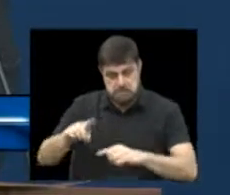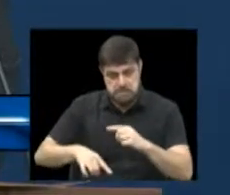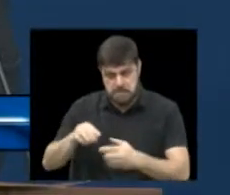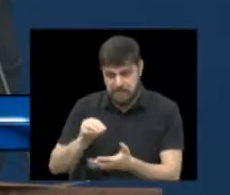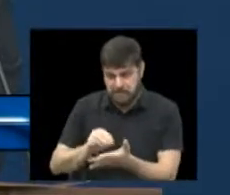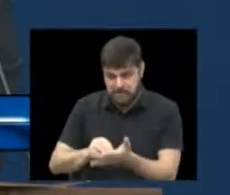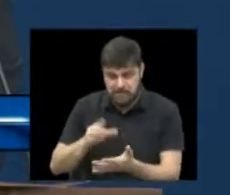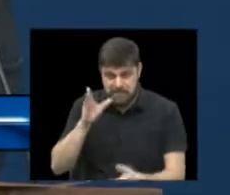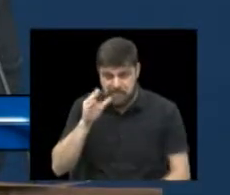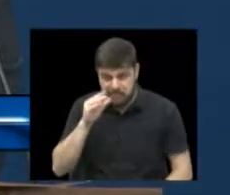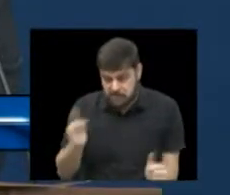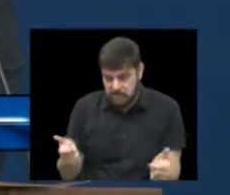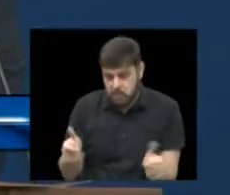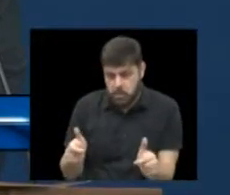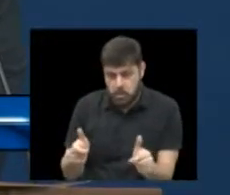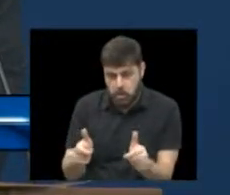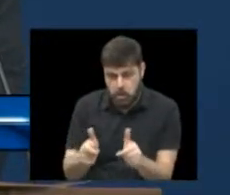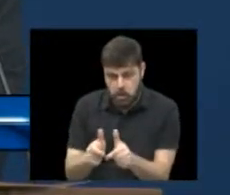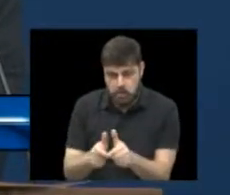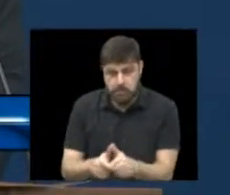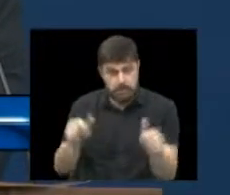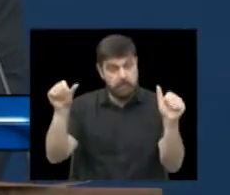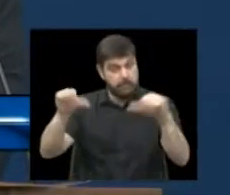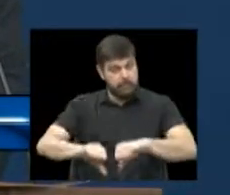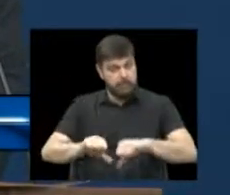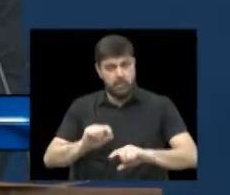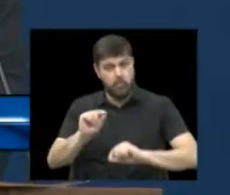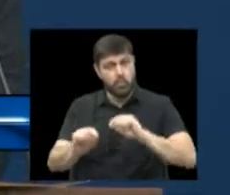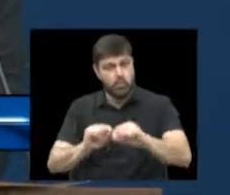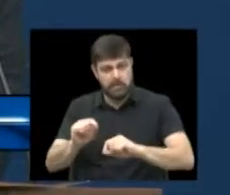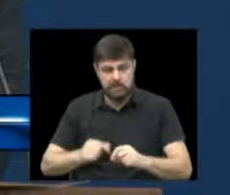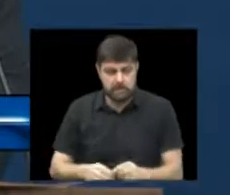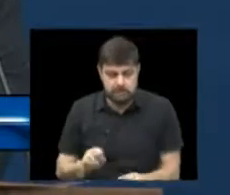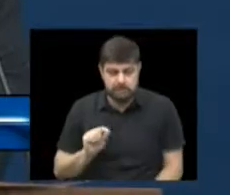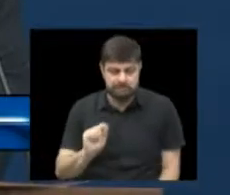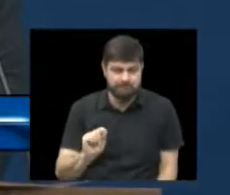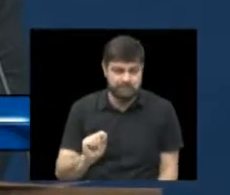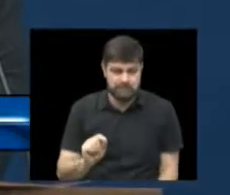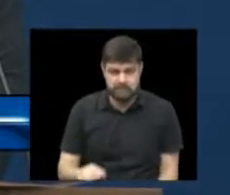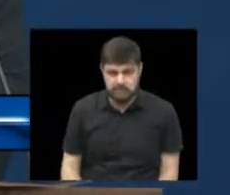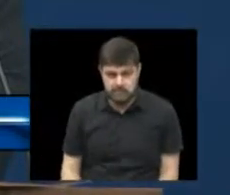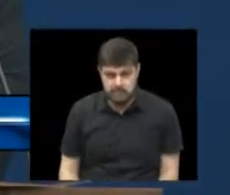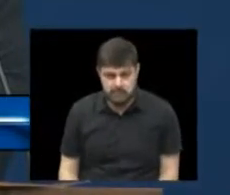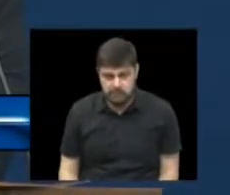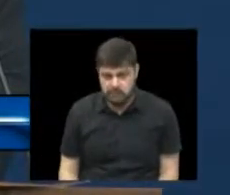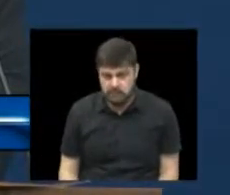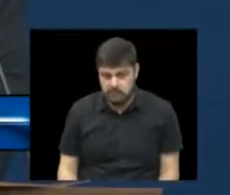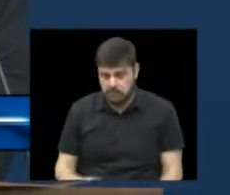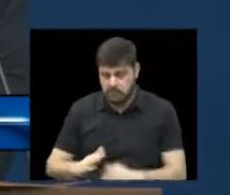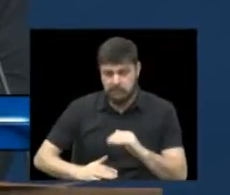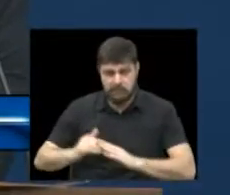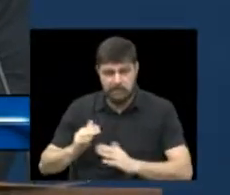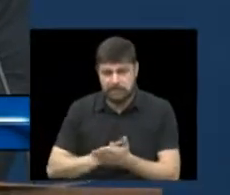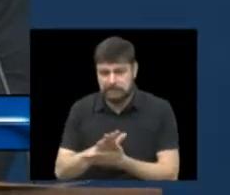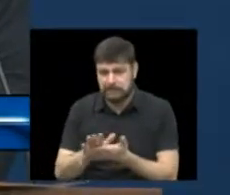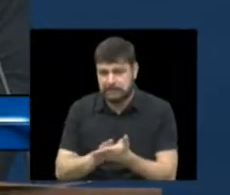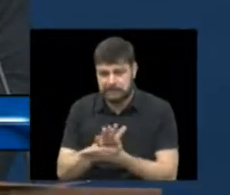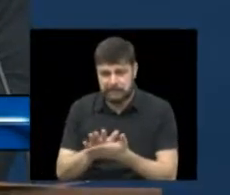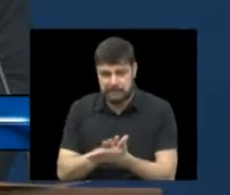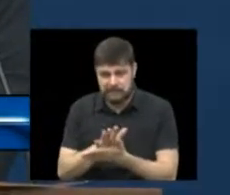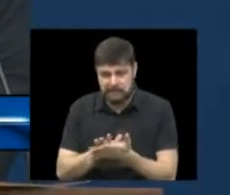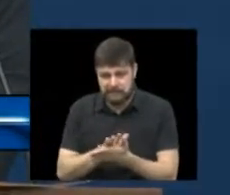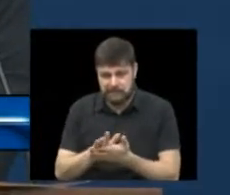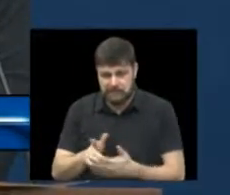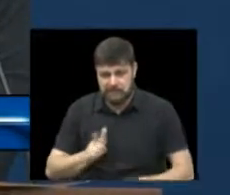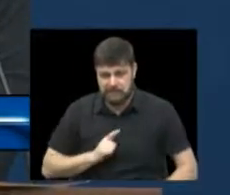de funcionários e pior, uma situação onde simplesmente não se realiza nada. As ARs elas têm se